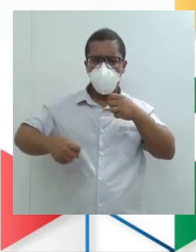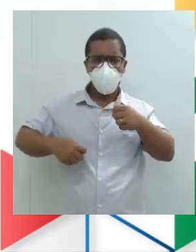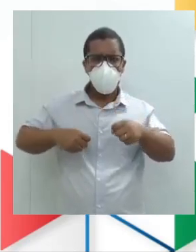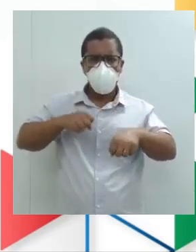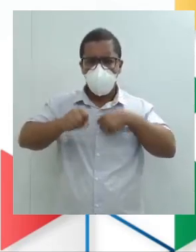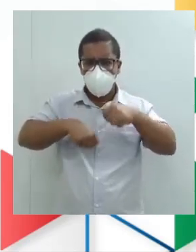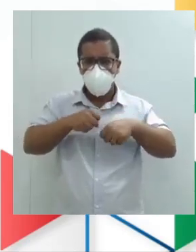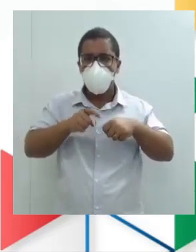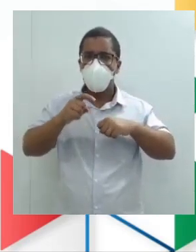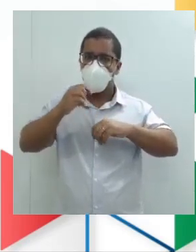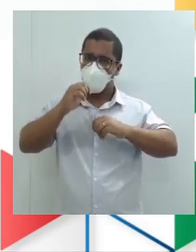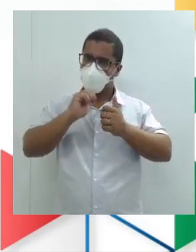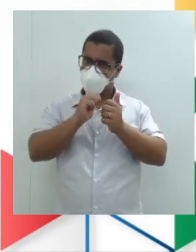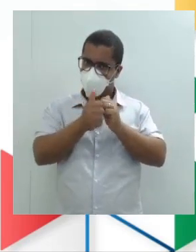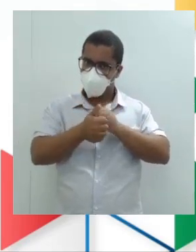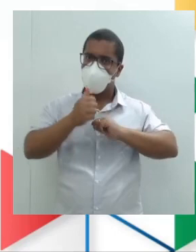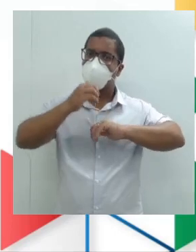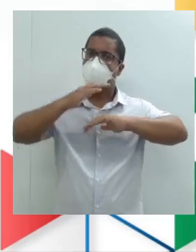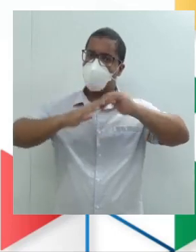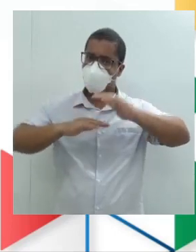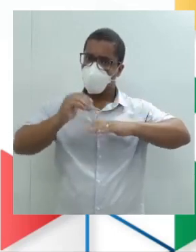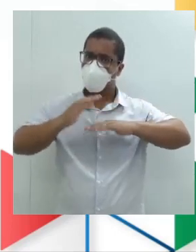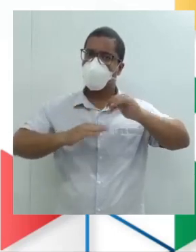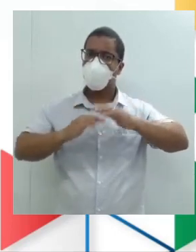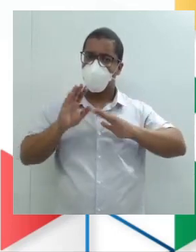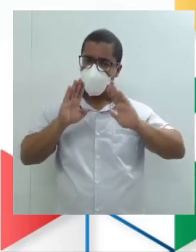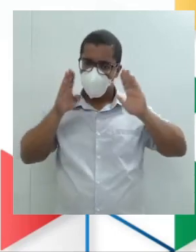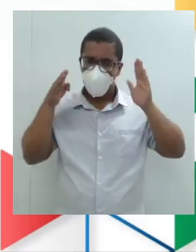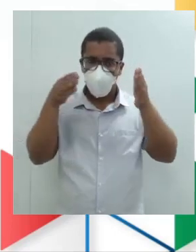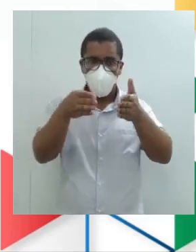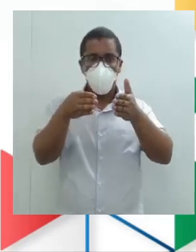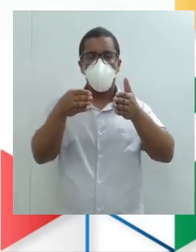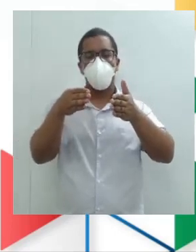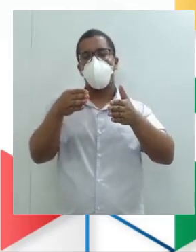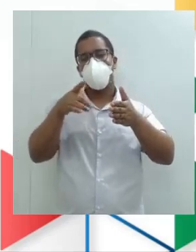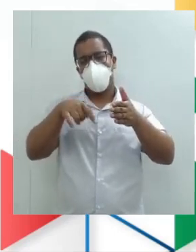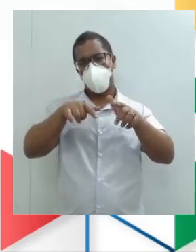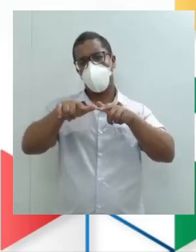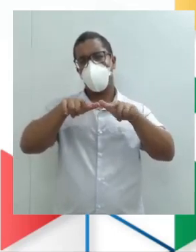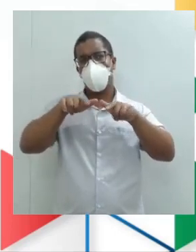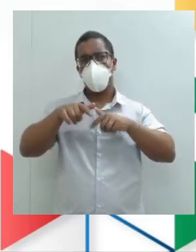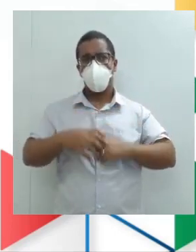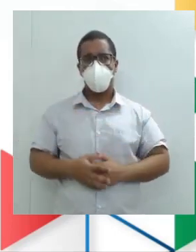é um profissional daquele esporte, então é o trabalho dele.